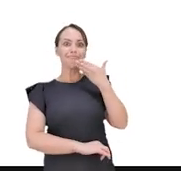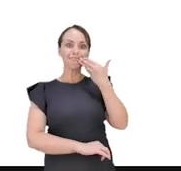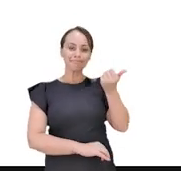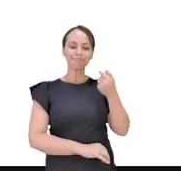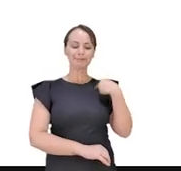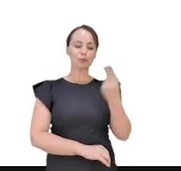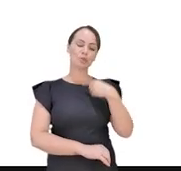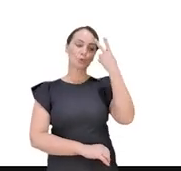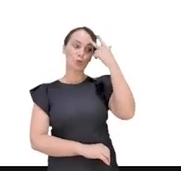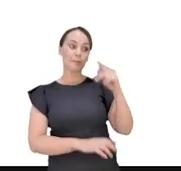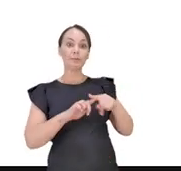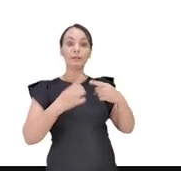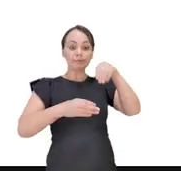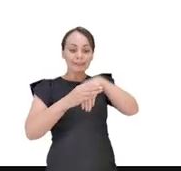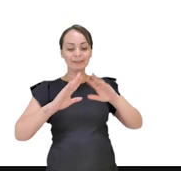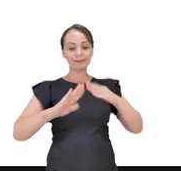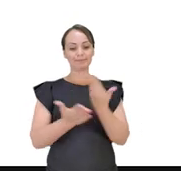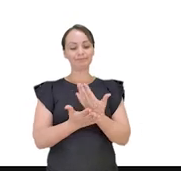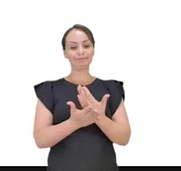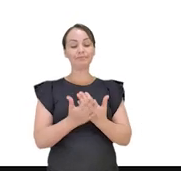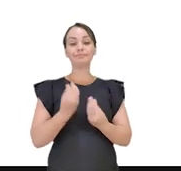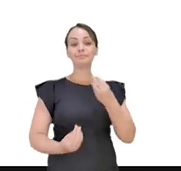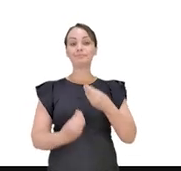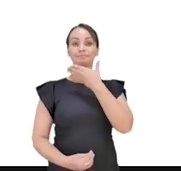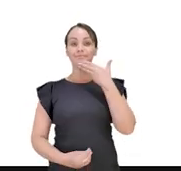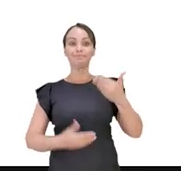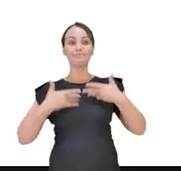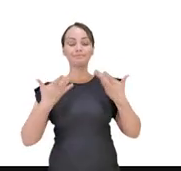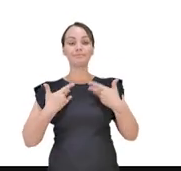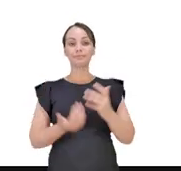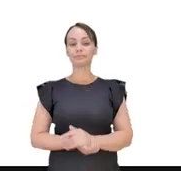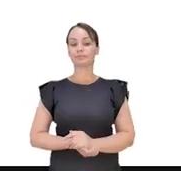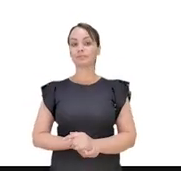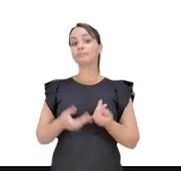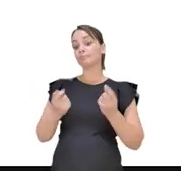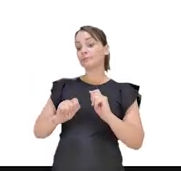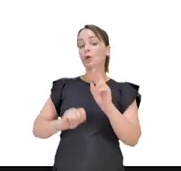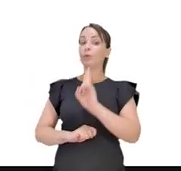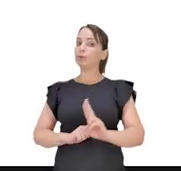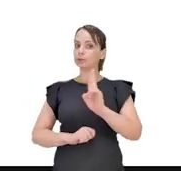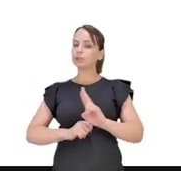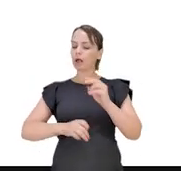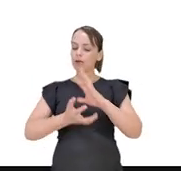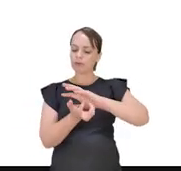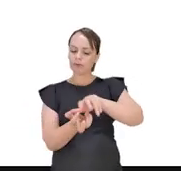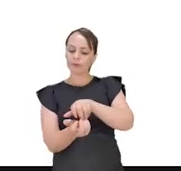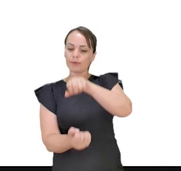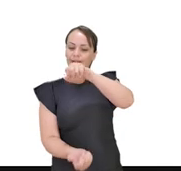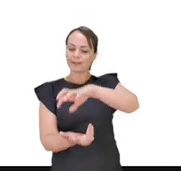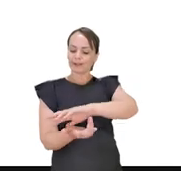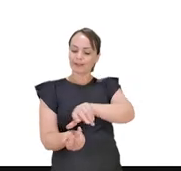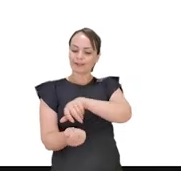aí pega, né? Como que a gente faz para deixar uma aula de química mais divertida? Uma possibilidade seria usar essa produção do slime dentro da